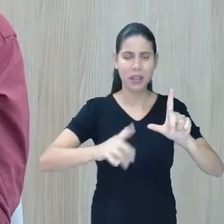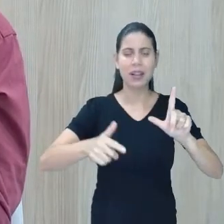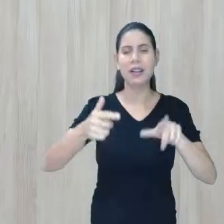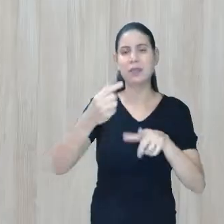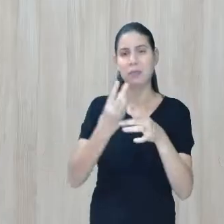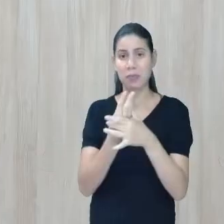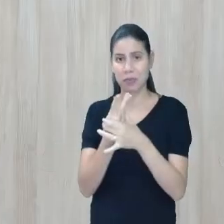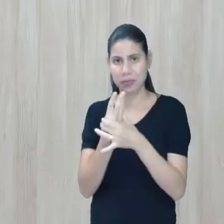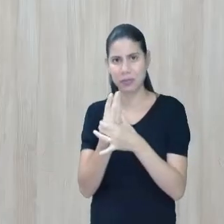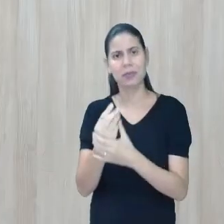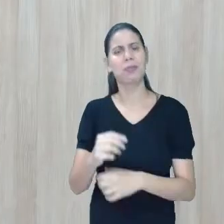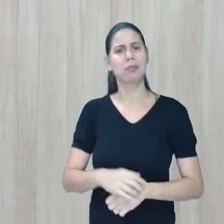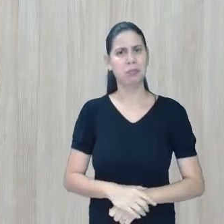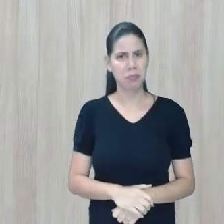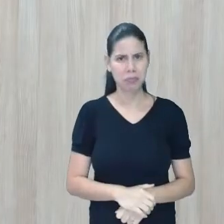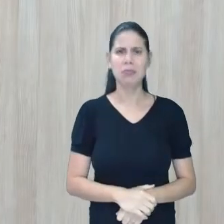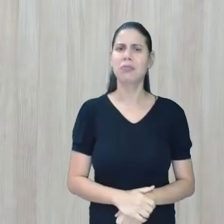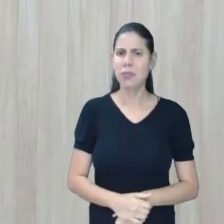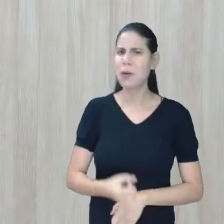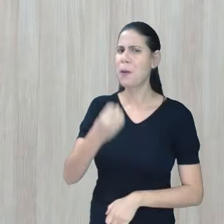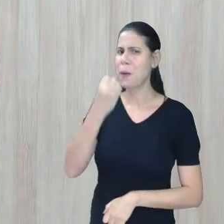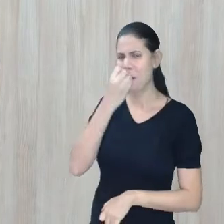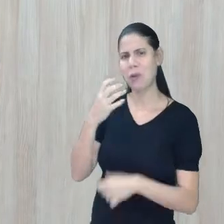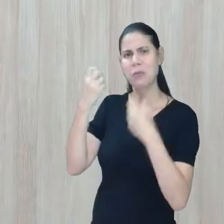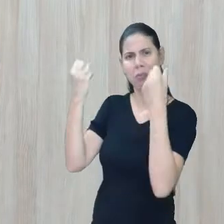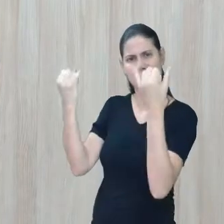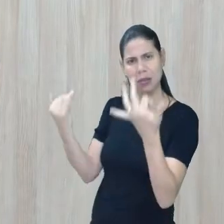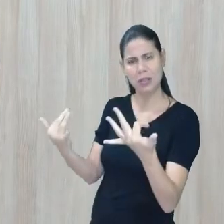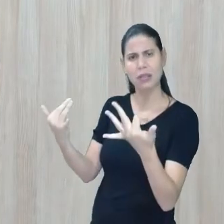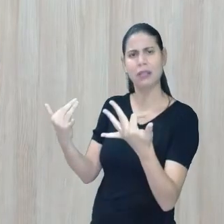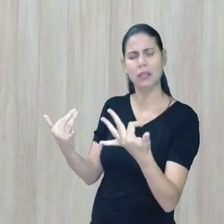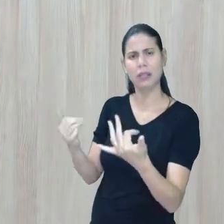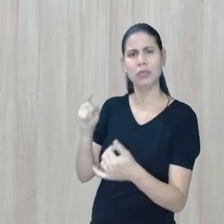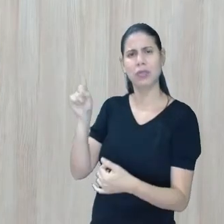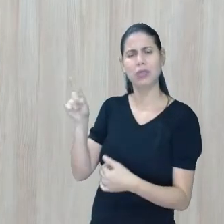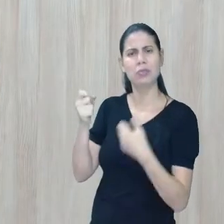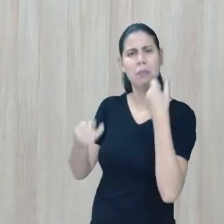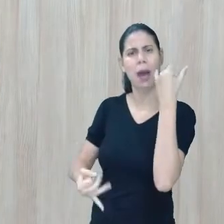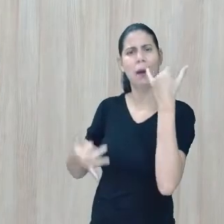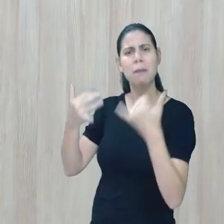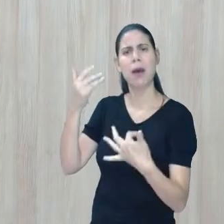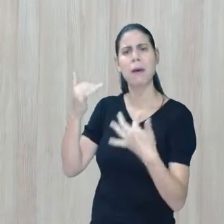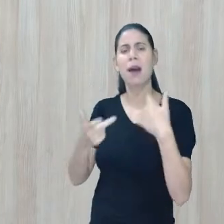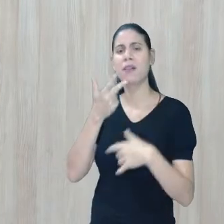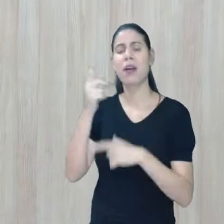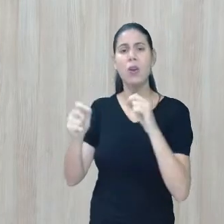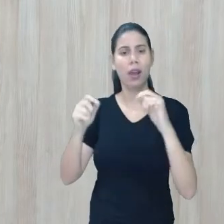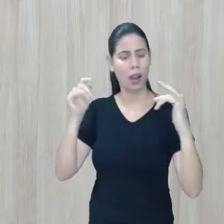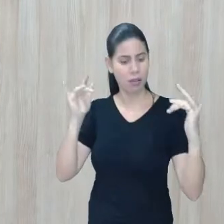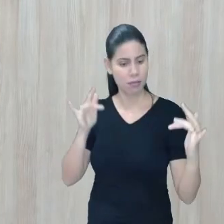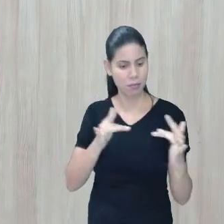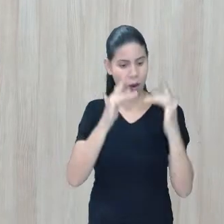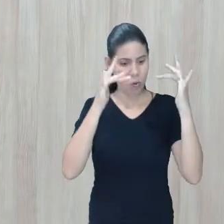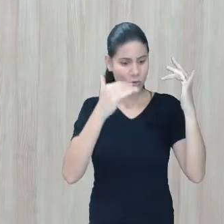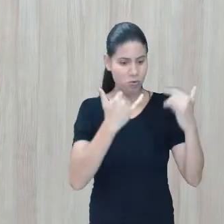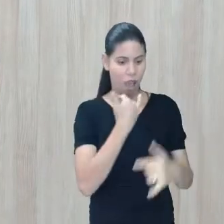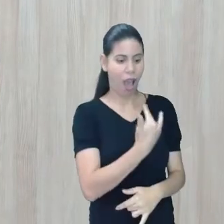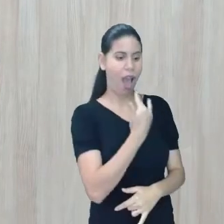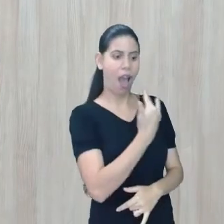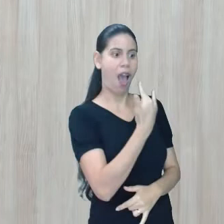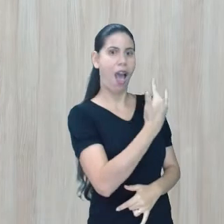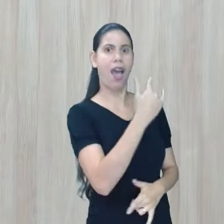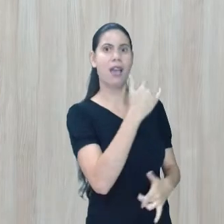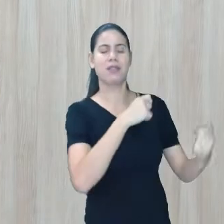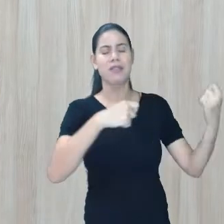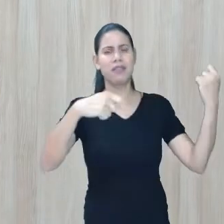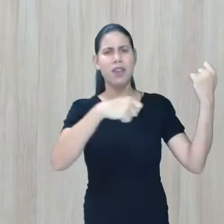Foi muito boa essa sua fala, Carlinhos, quando você diz que ela Ela se identificou com o violino. É. Mas fala mais